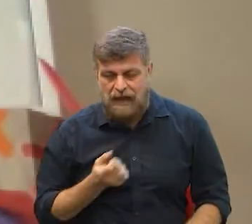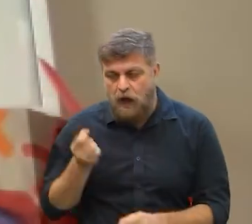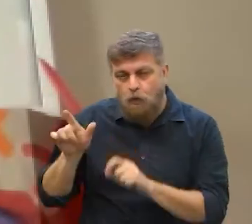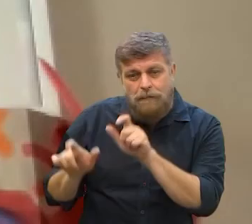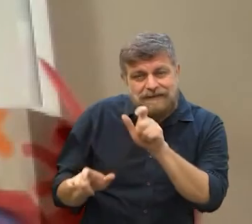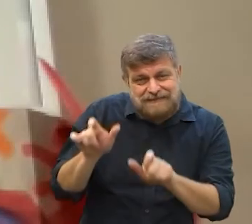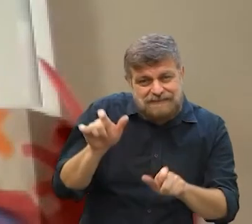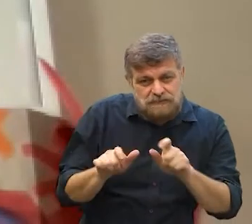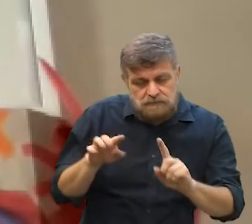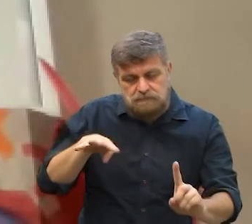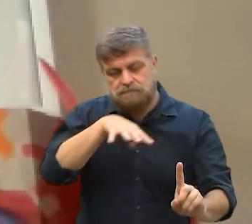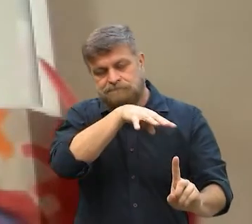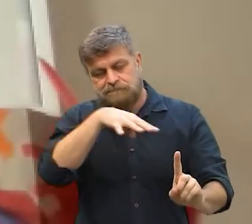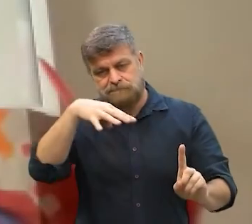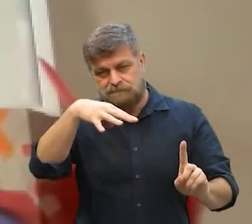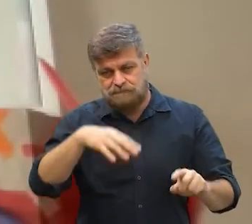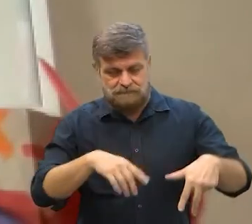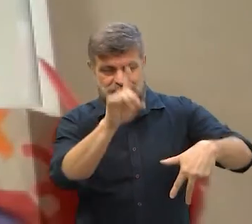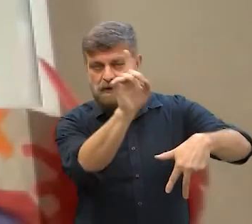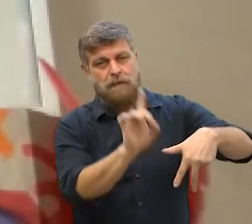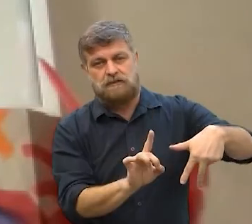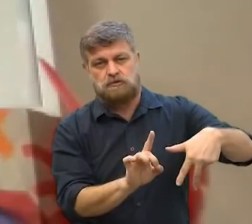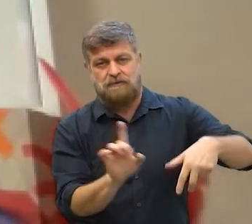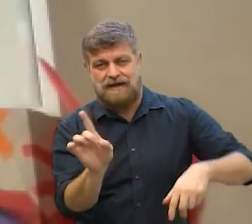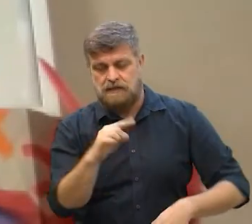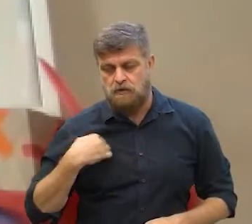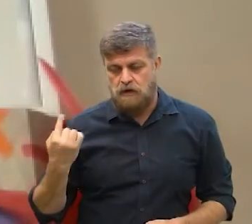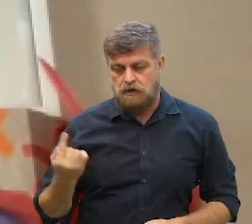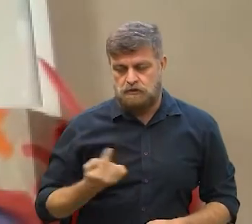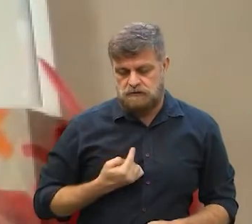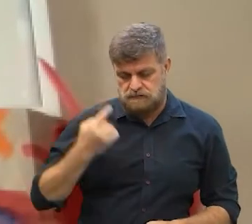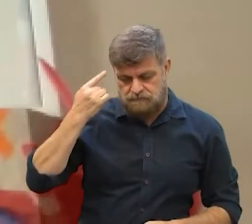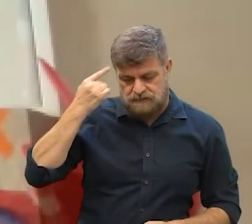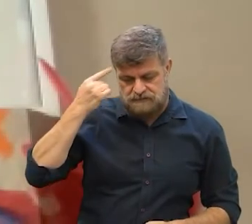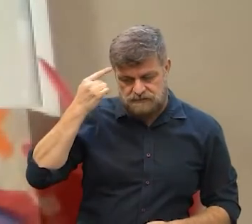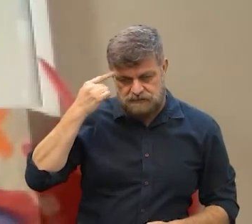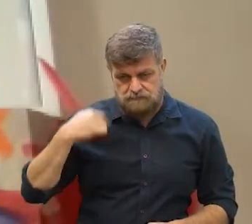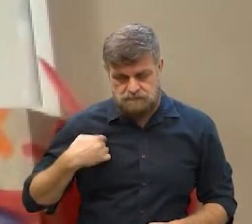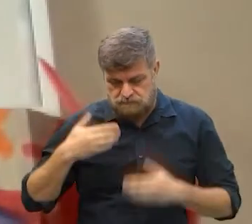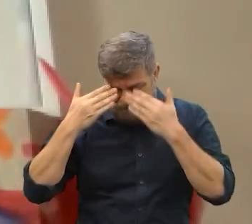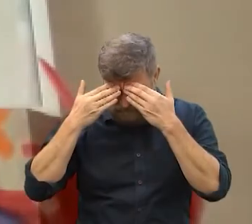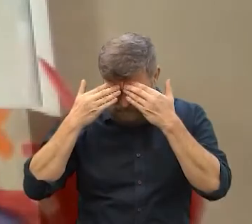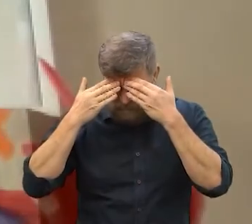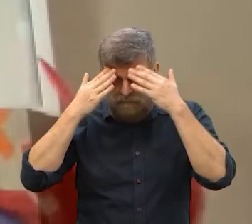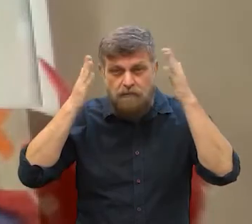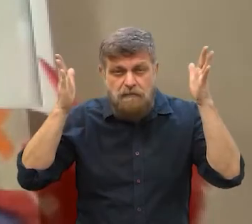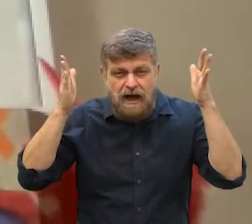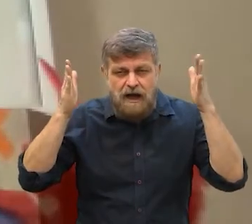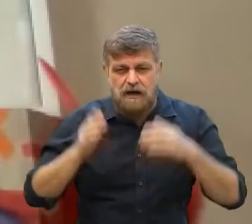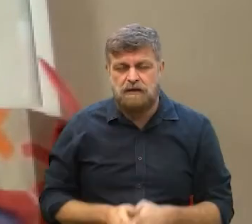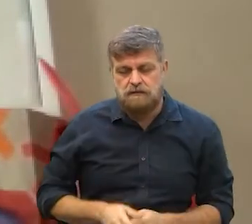pessoas, aquelas que são deficientes, e faz o nosso olhar se